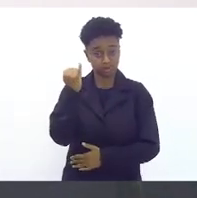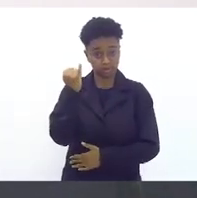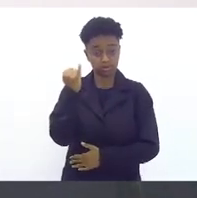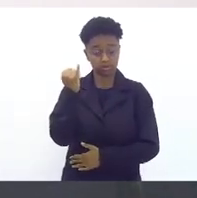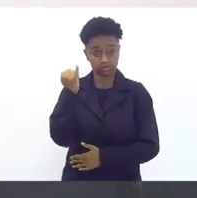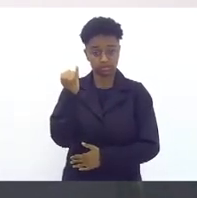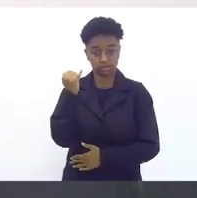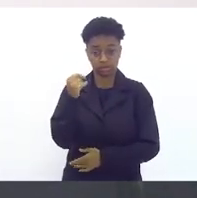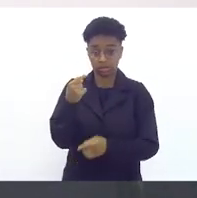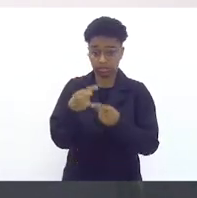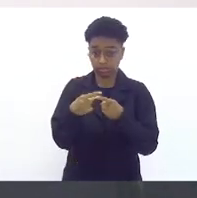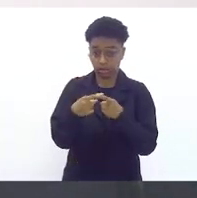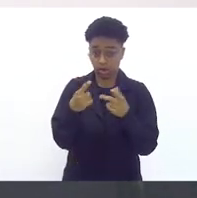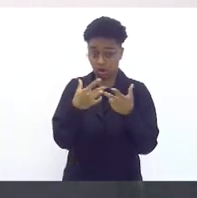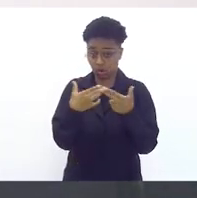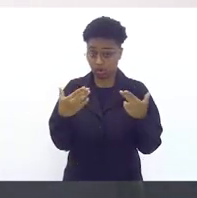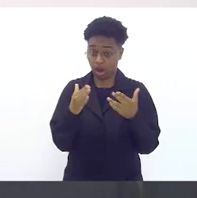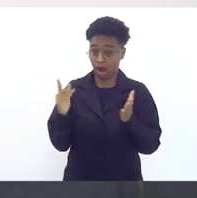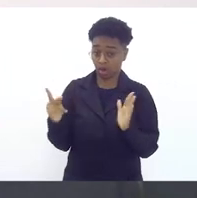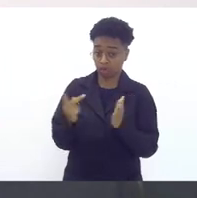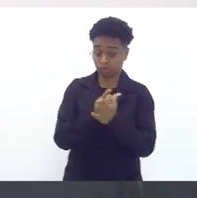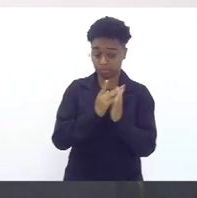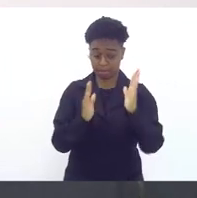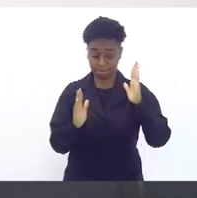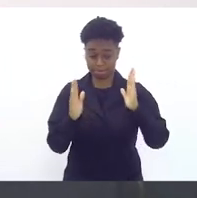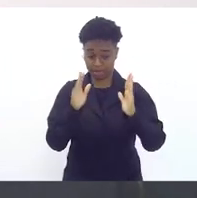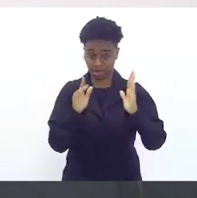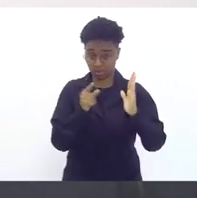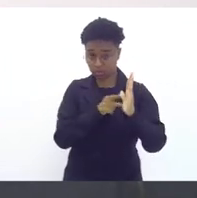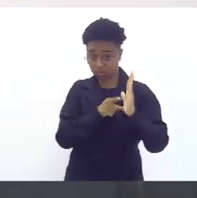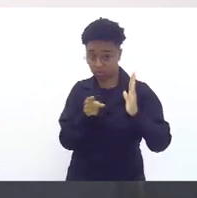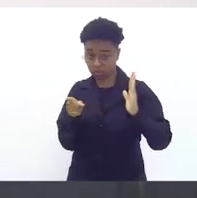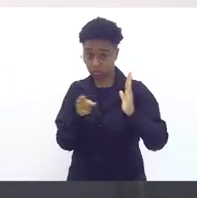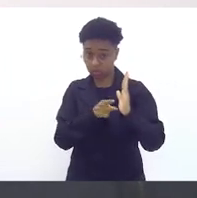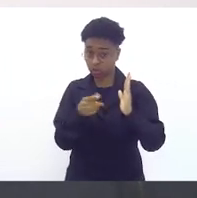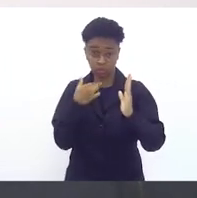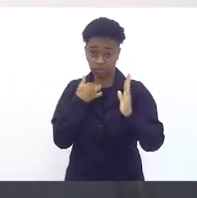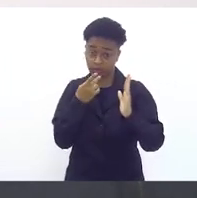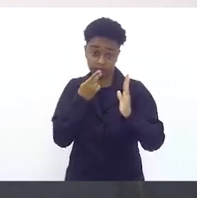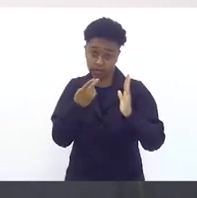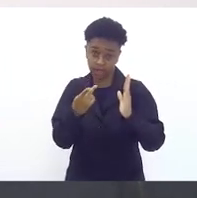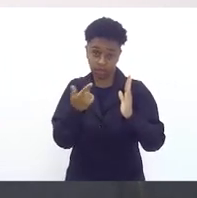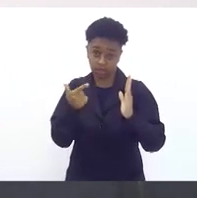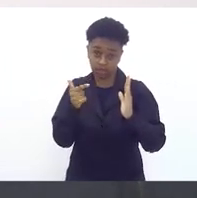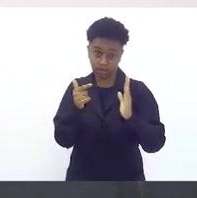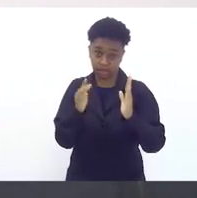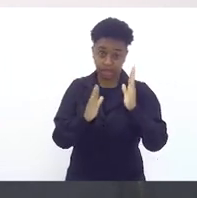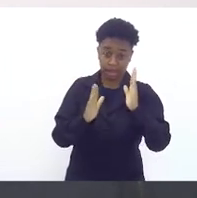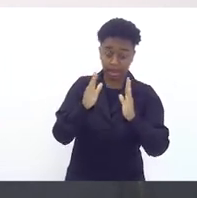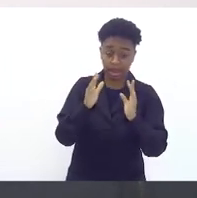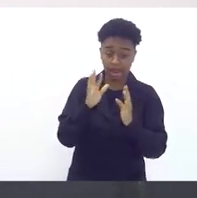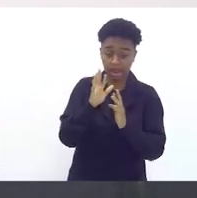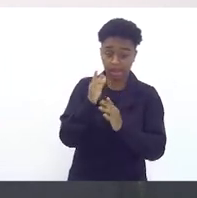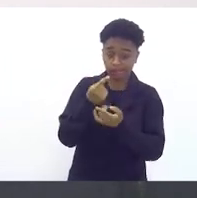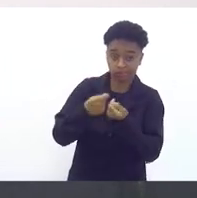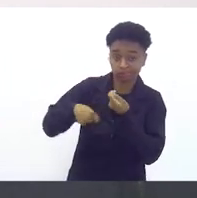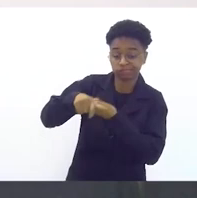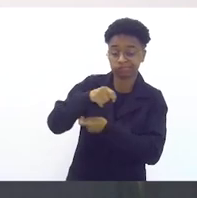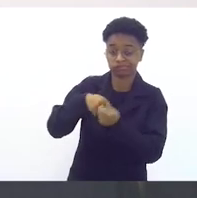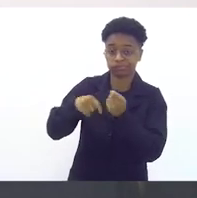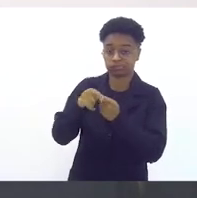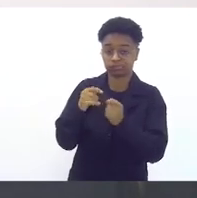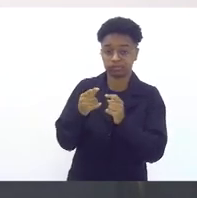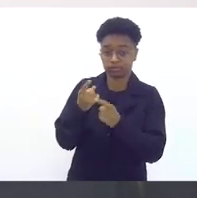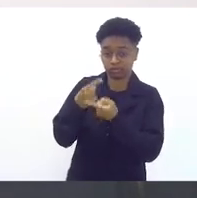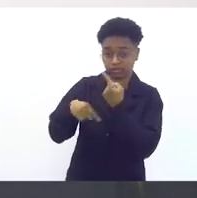porque tudo que aconteceu nesse meio termo não podia dizer que o regime não concordava. Bom, então tem teoria,